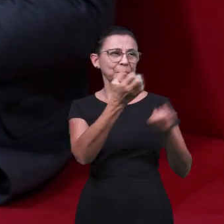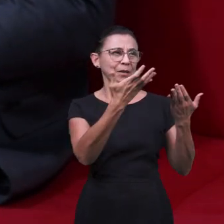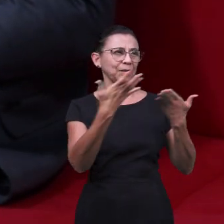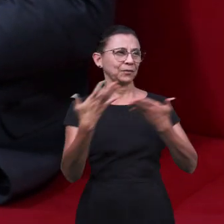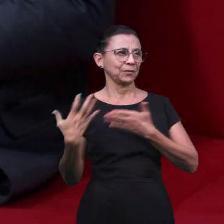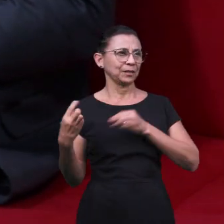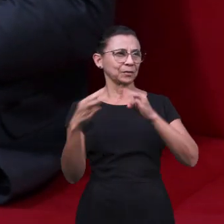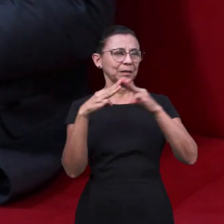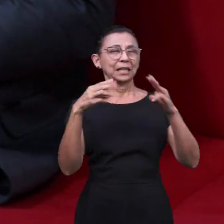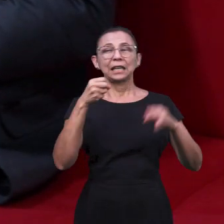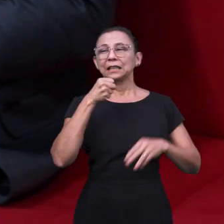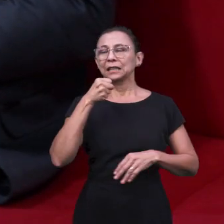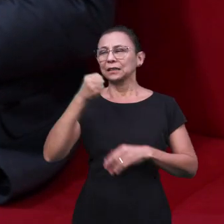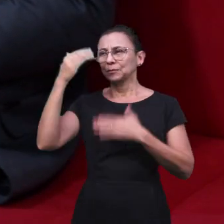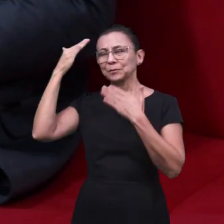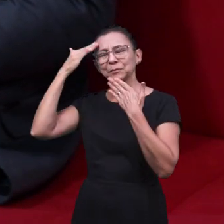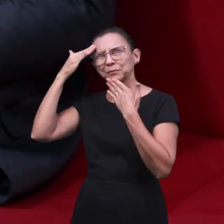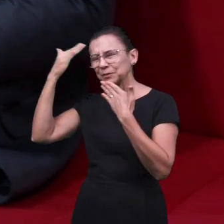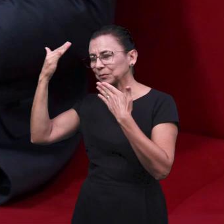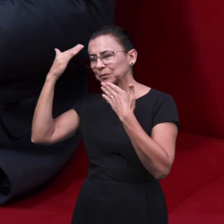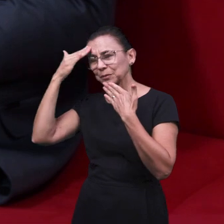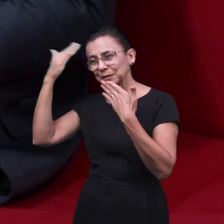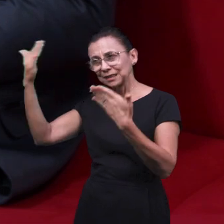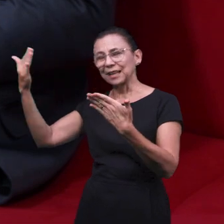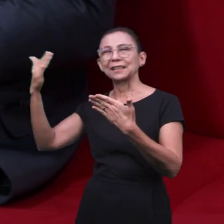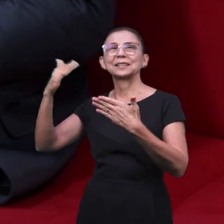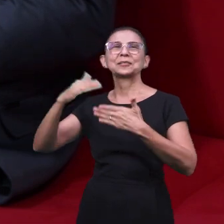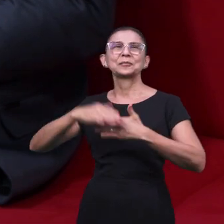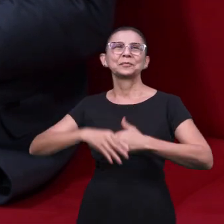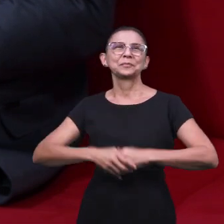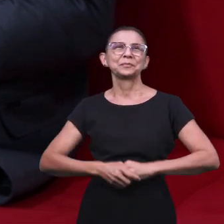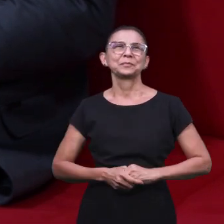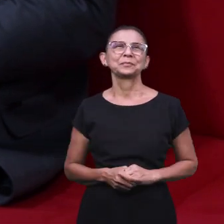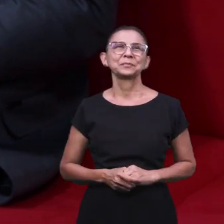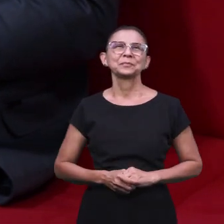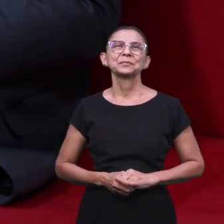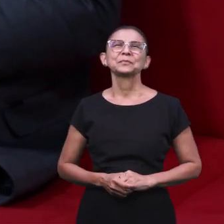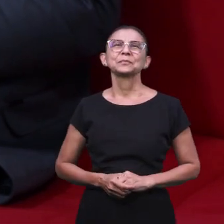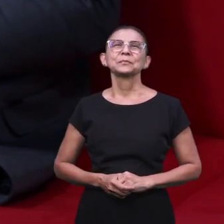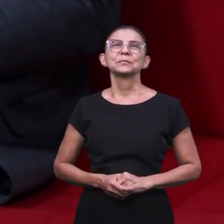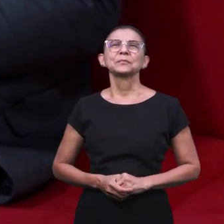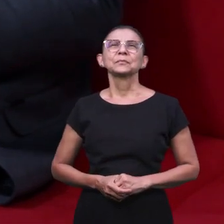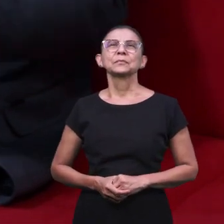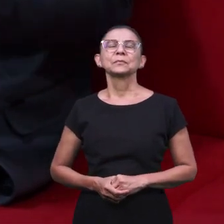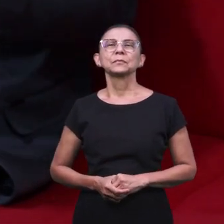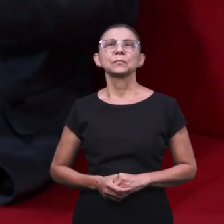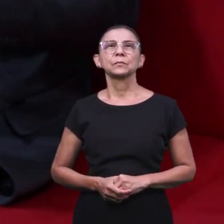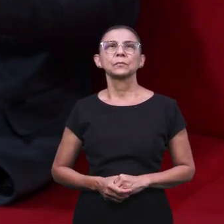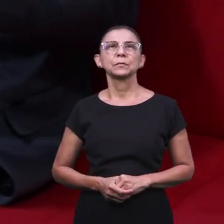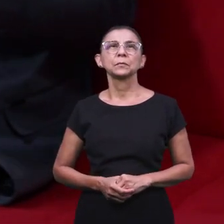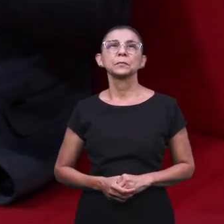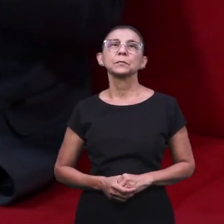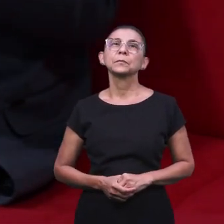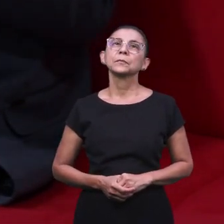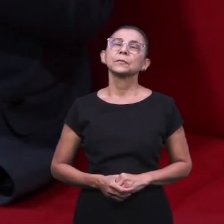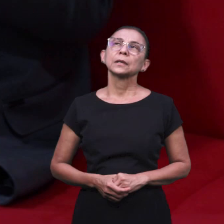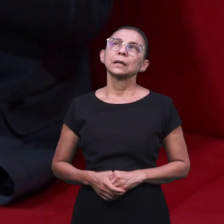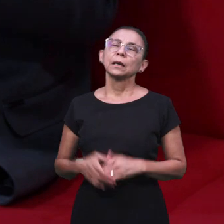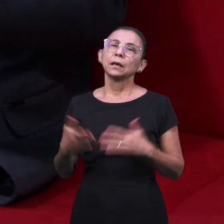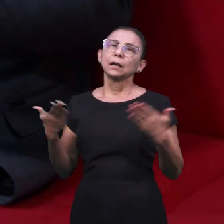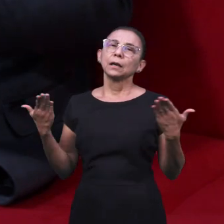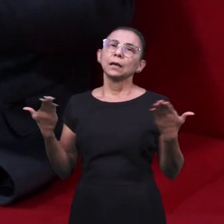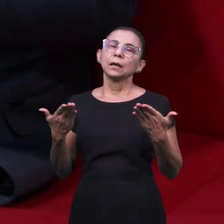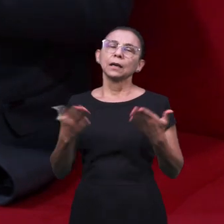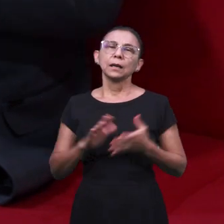Muito obrigada. Eu agradeço muito essa honra. Muito bem. Olha só, nós estamos falando aqui de